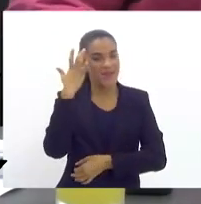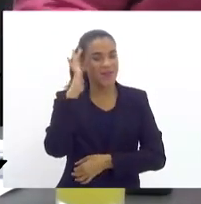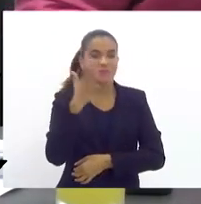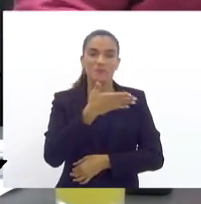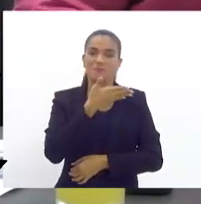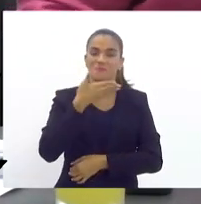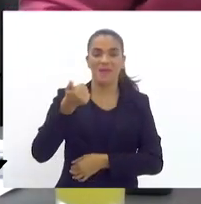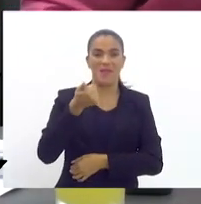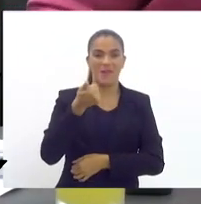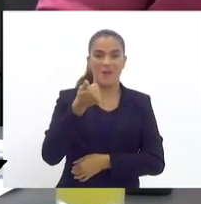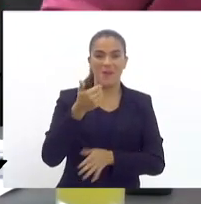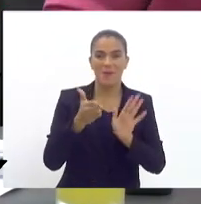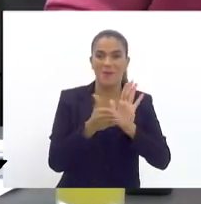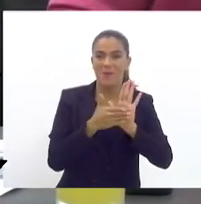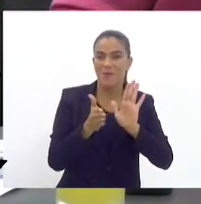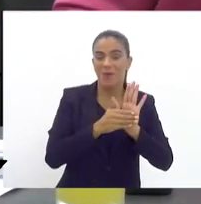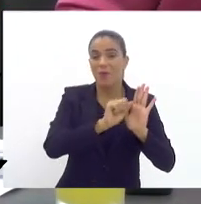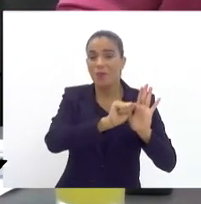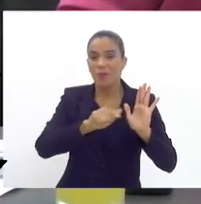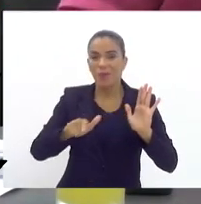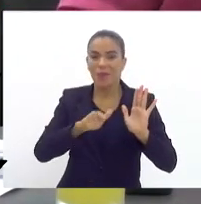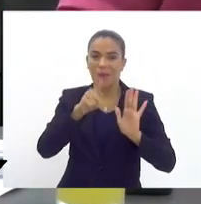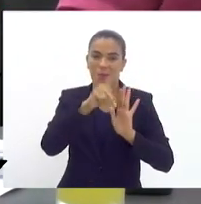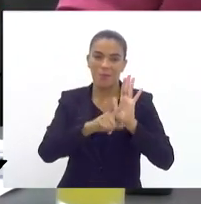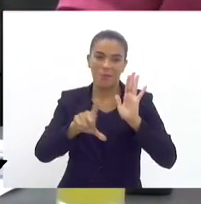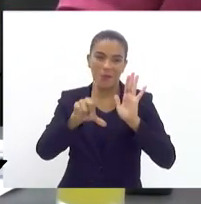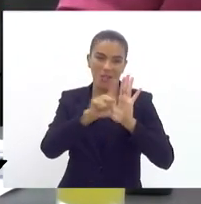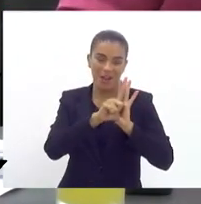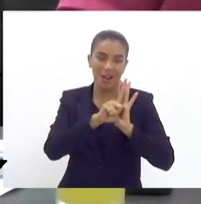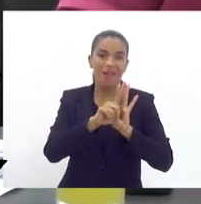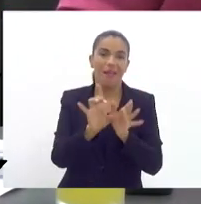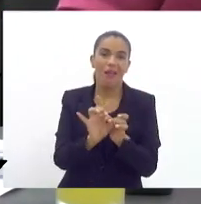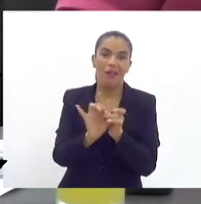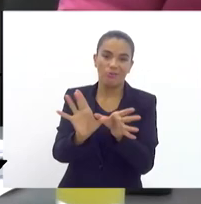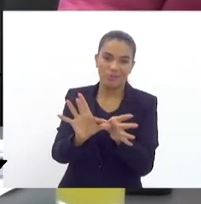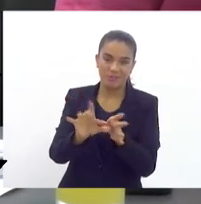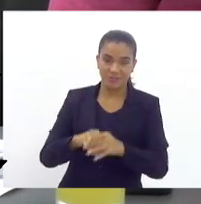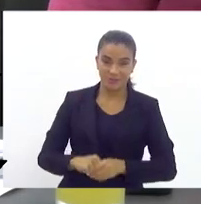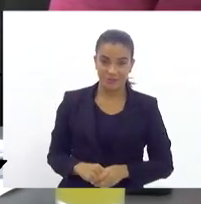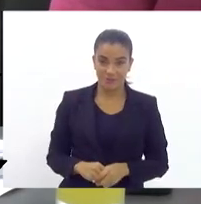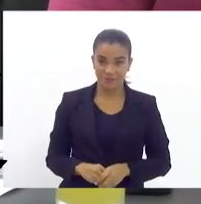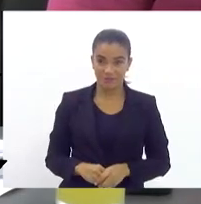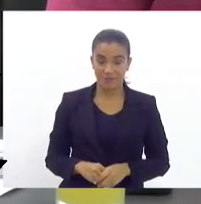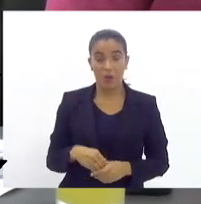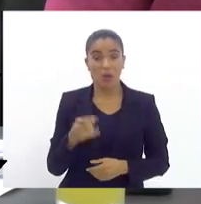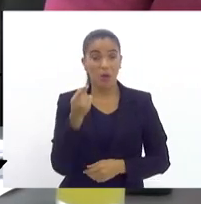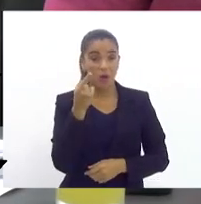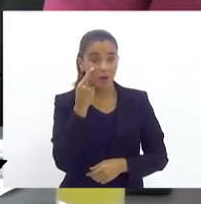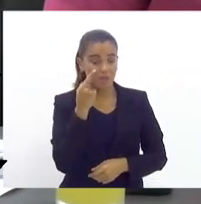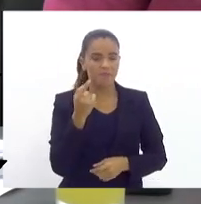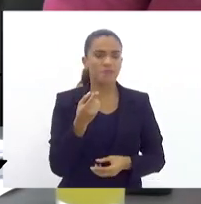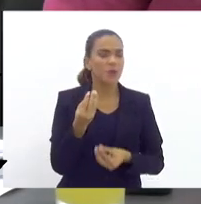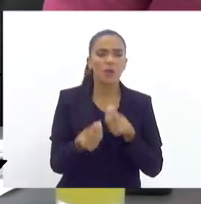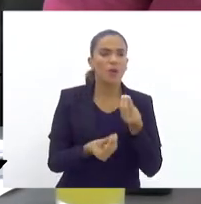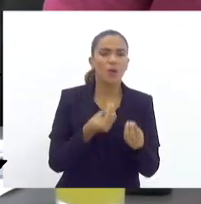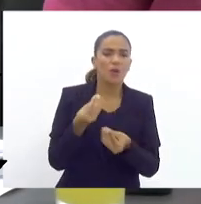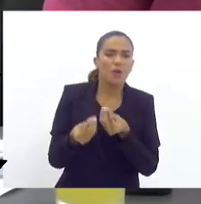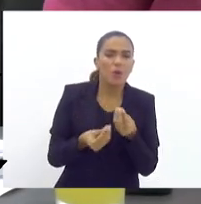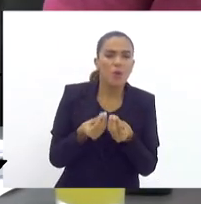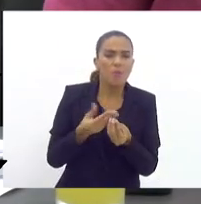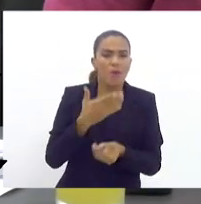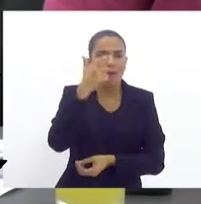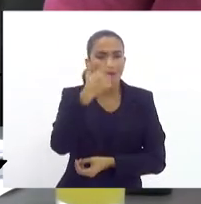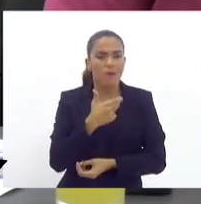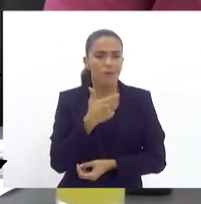melhor ser um programa do que projeto autorizativo, né? Agora, como é que eu